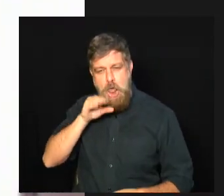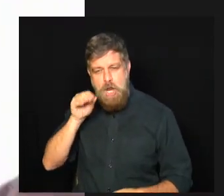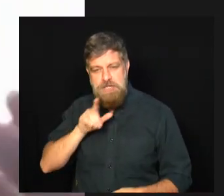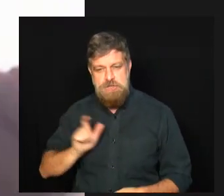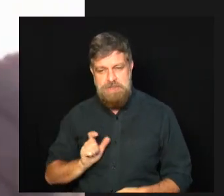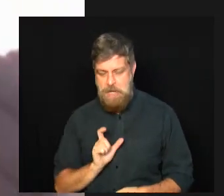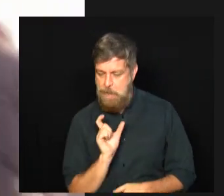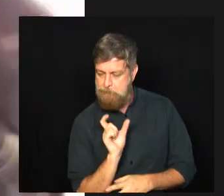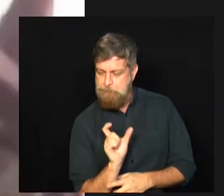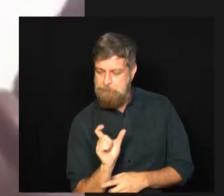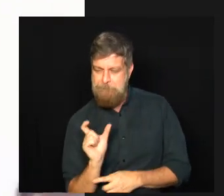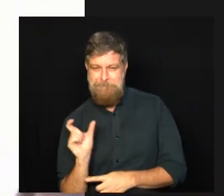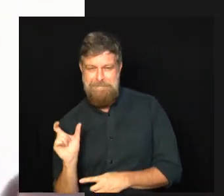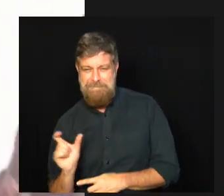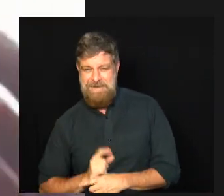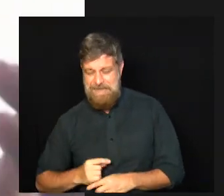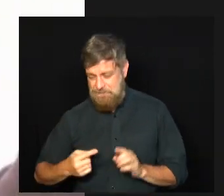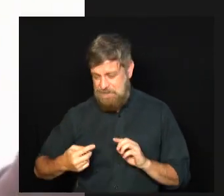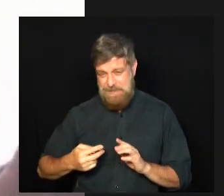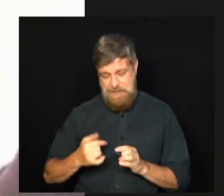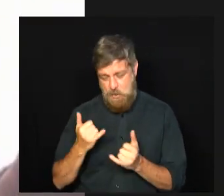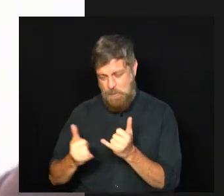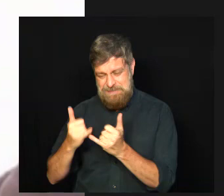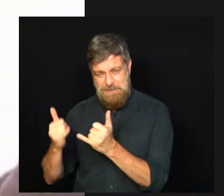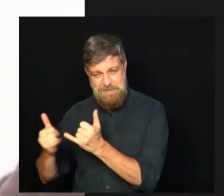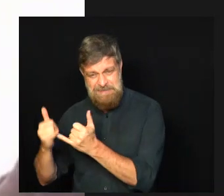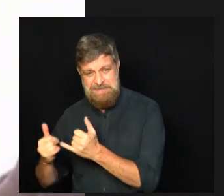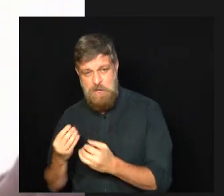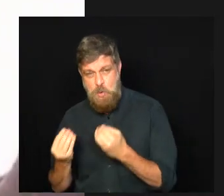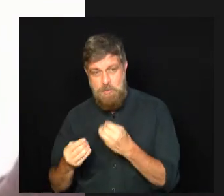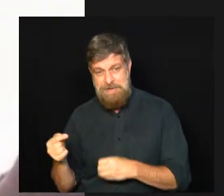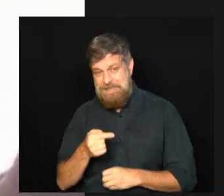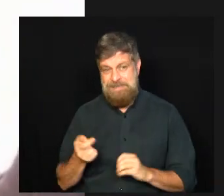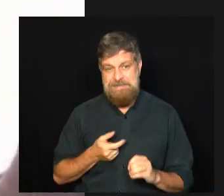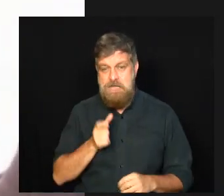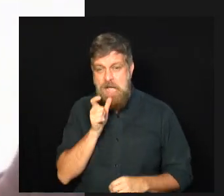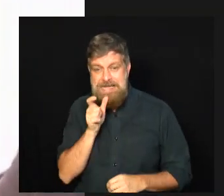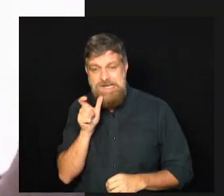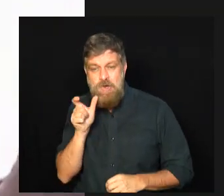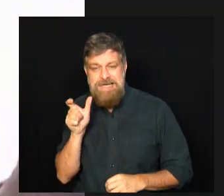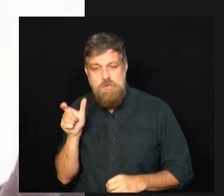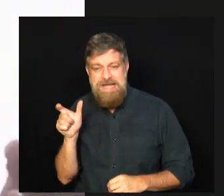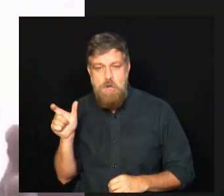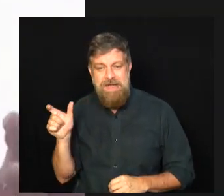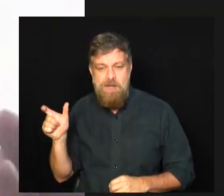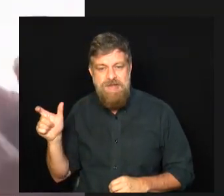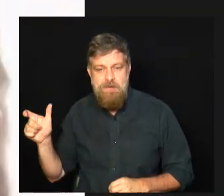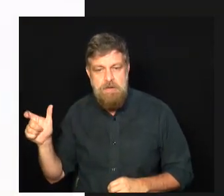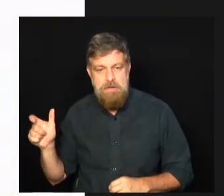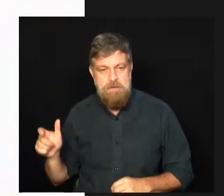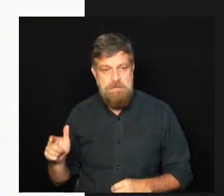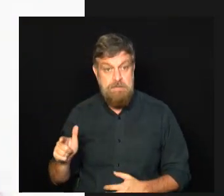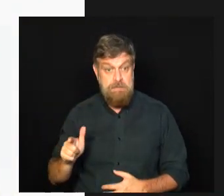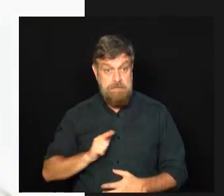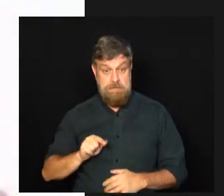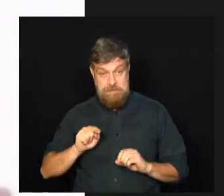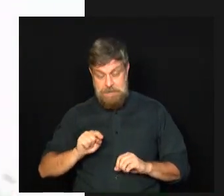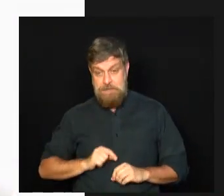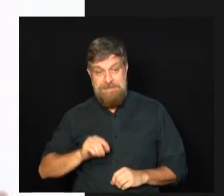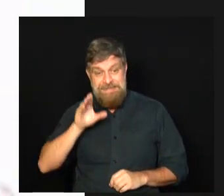malfagafos com 5 malfagafinhos. Quem não conseguir desmalfagafá-los, um bom desmalfagafatizador será, né? Tem